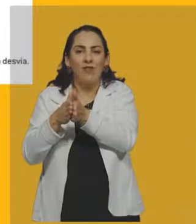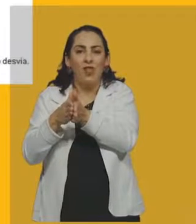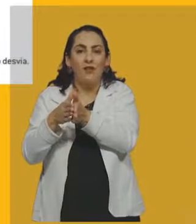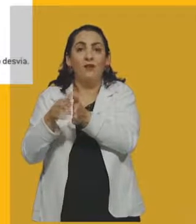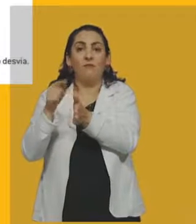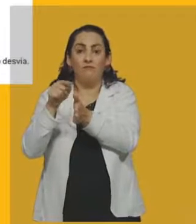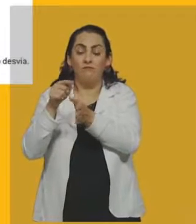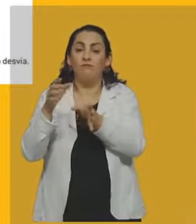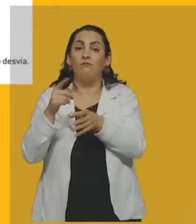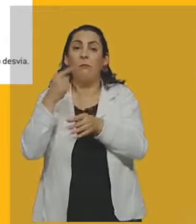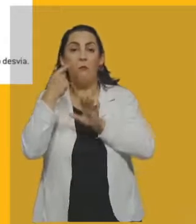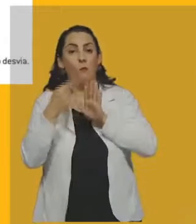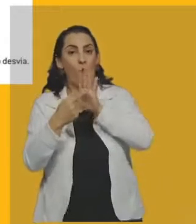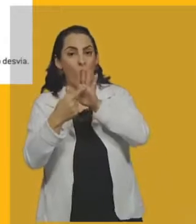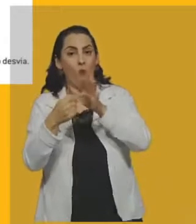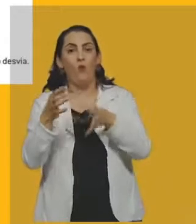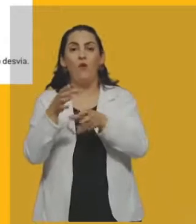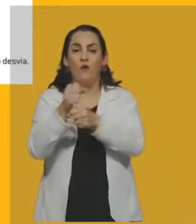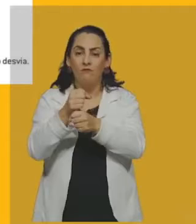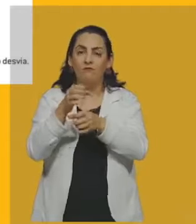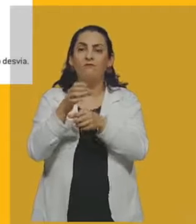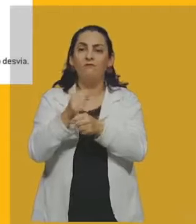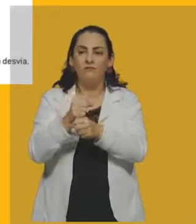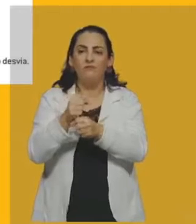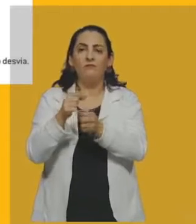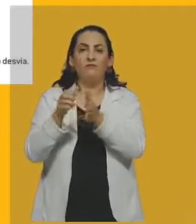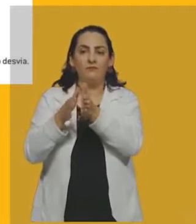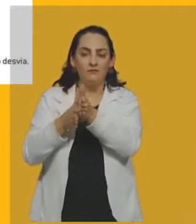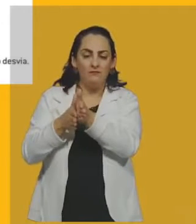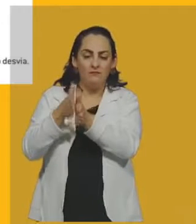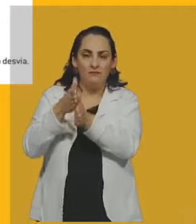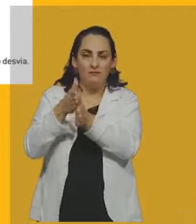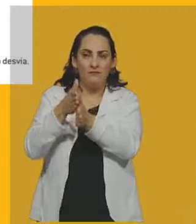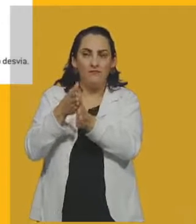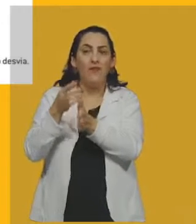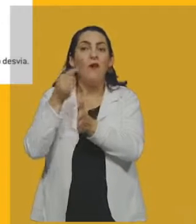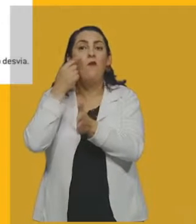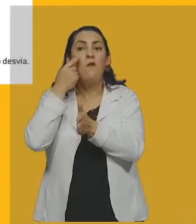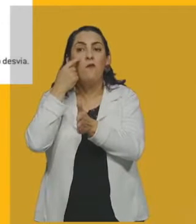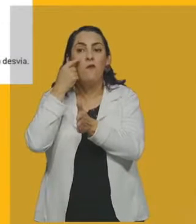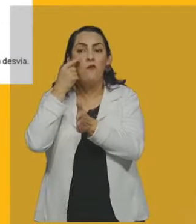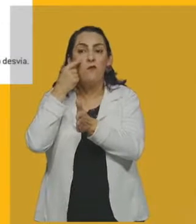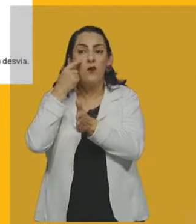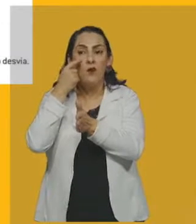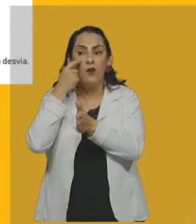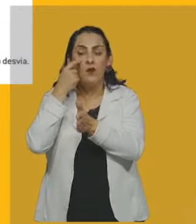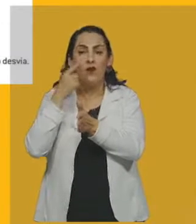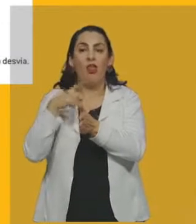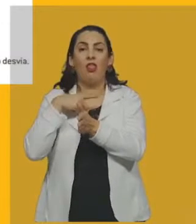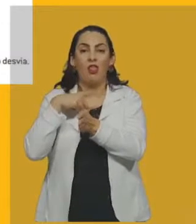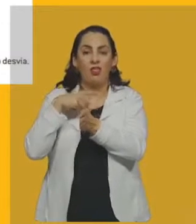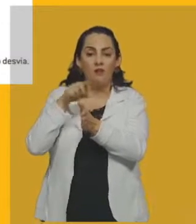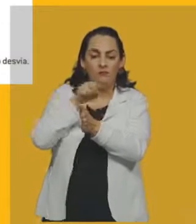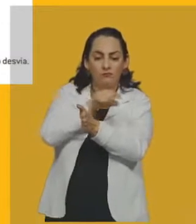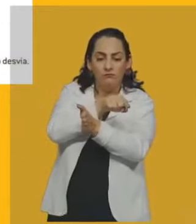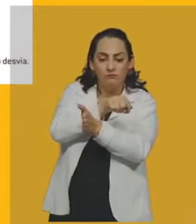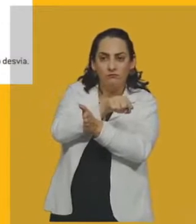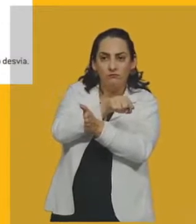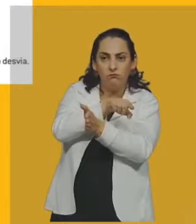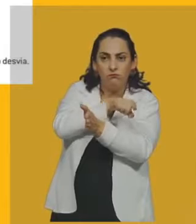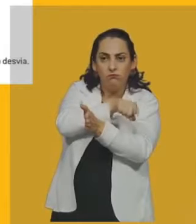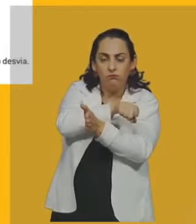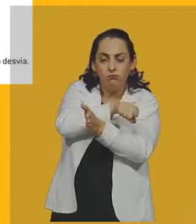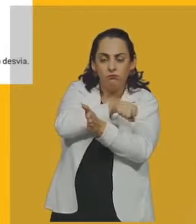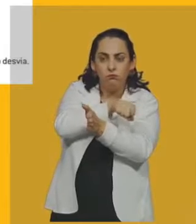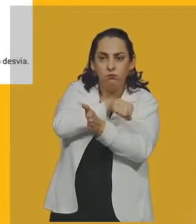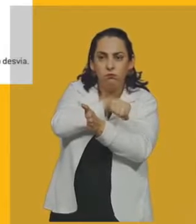cálculos bonitinho e identificaram ali essa variação, essa quantidade ali de linearidade dos átomos de